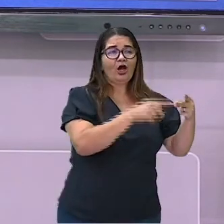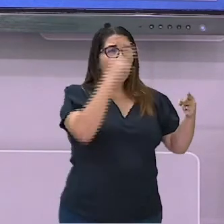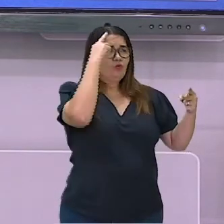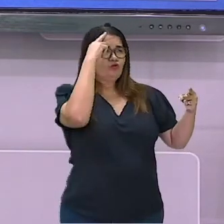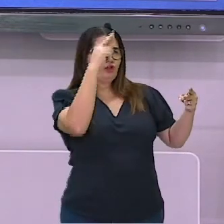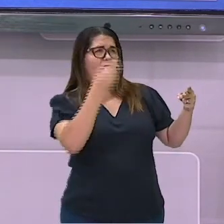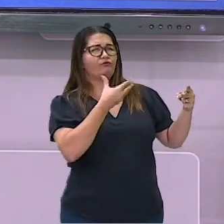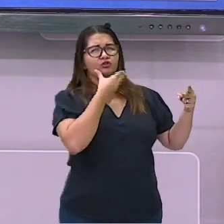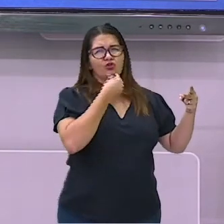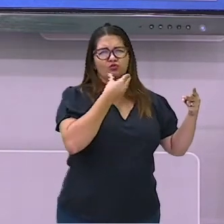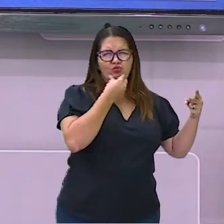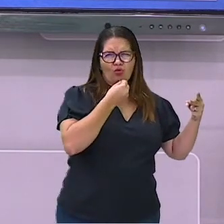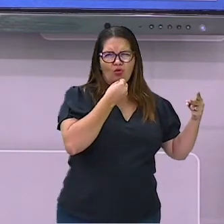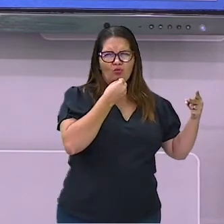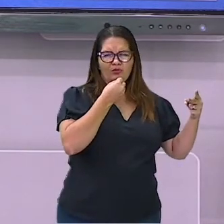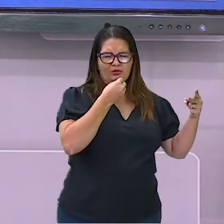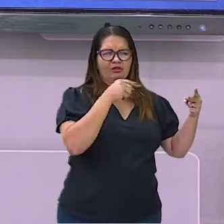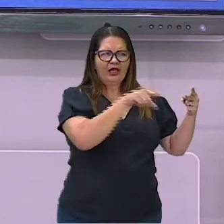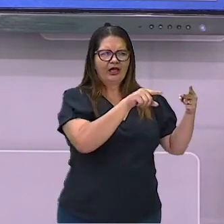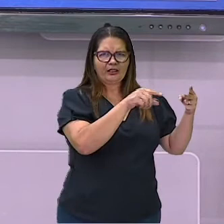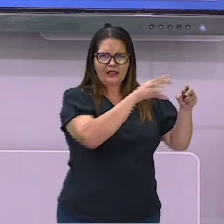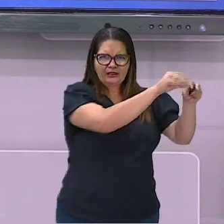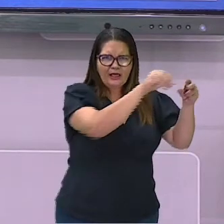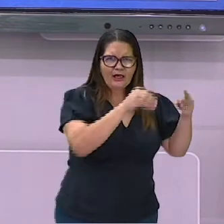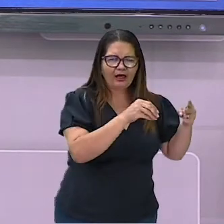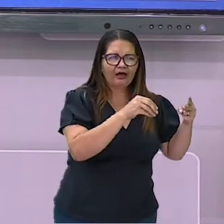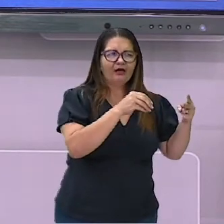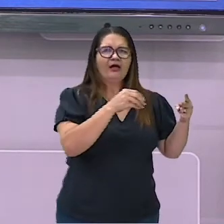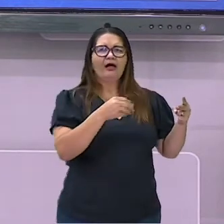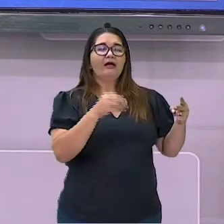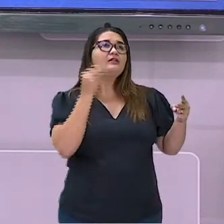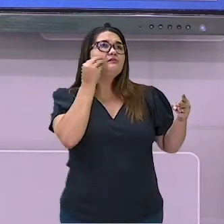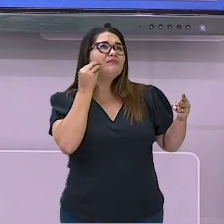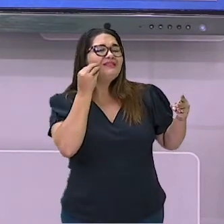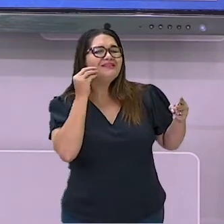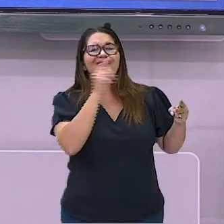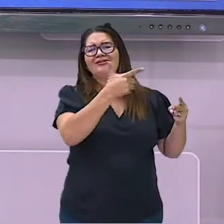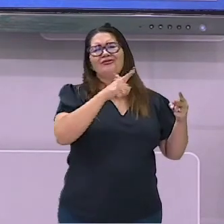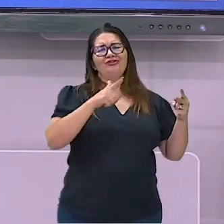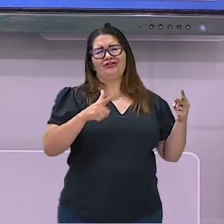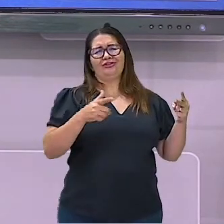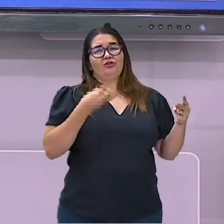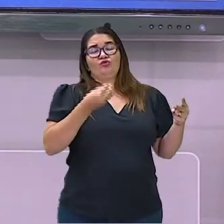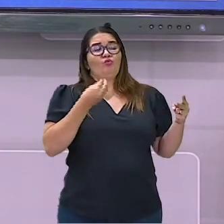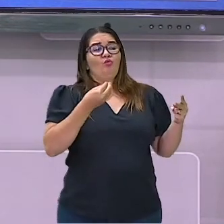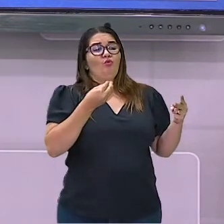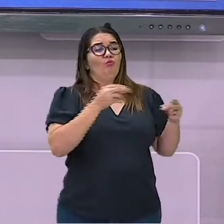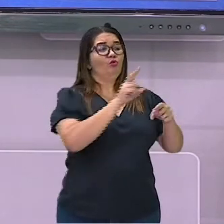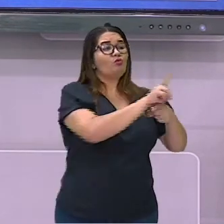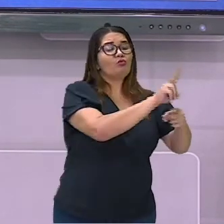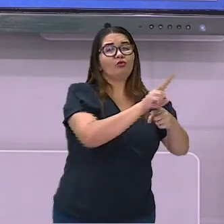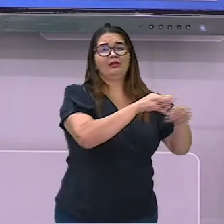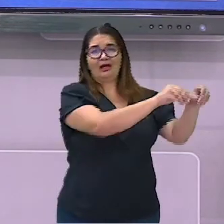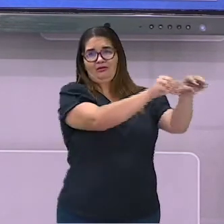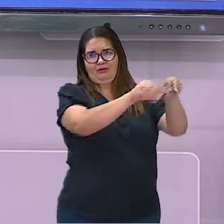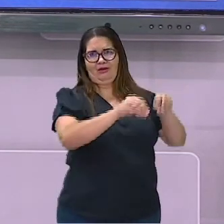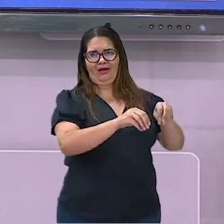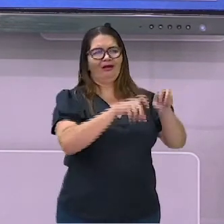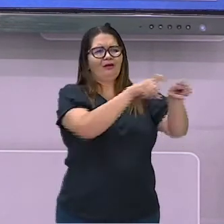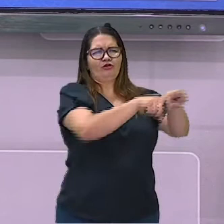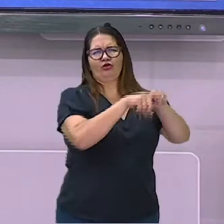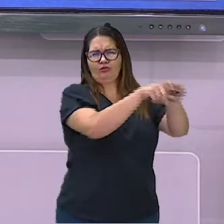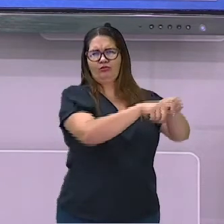sistema de comunicação e transporte, o conflito entre os indígenas e os